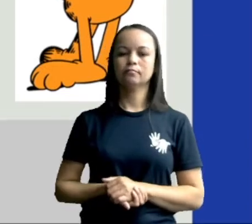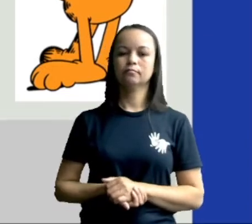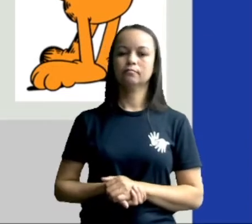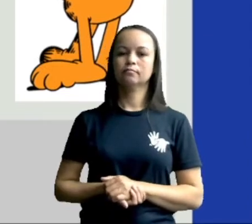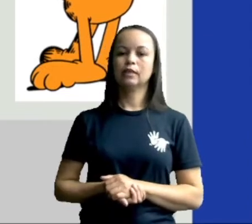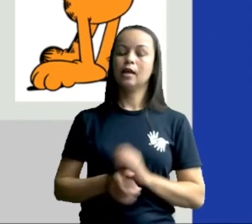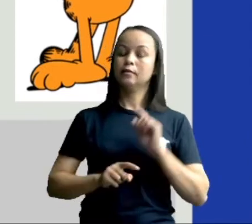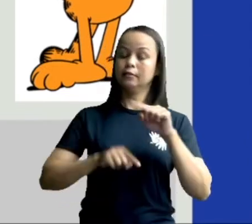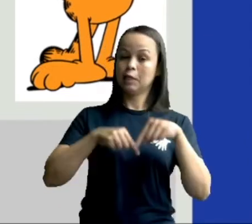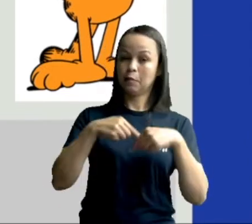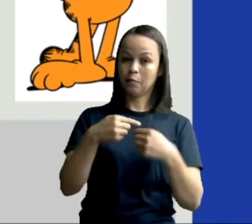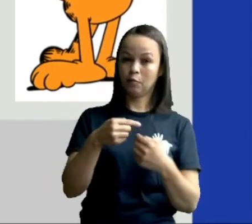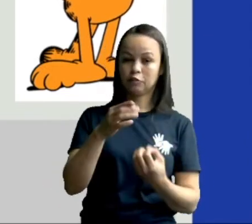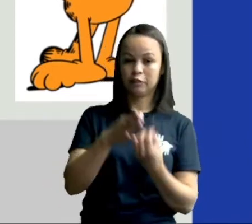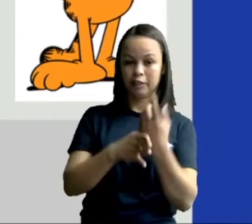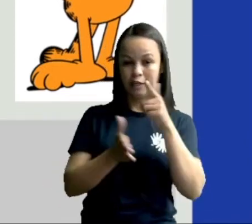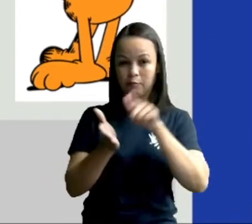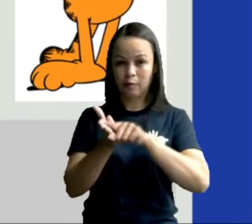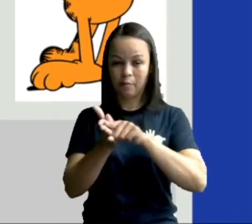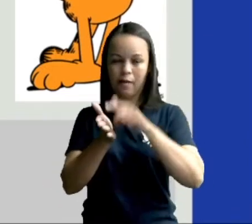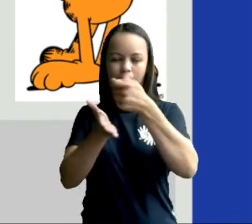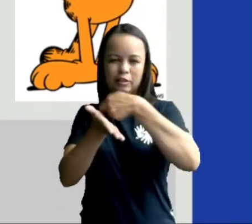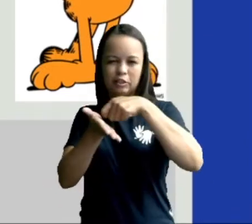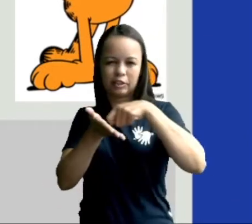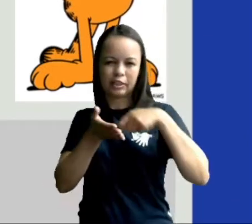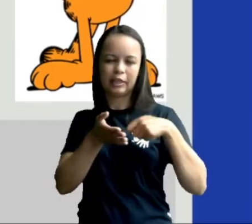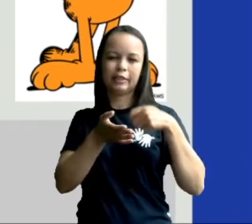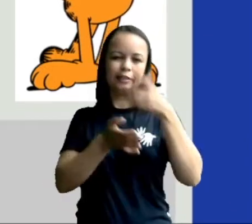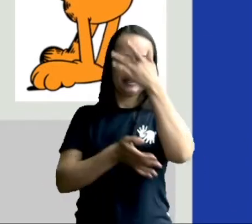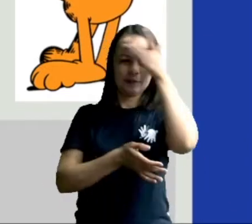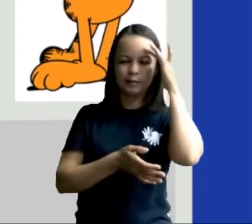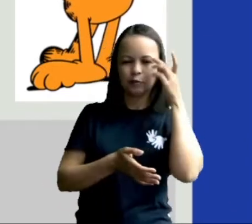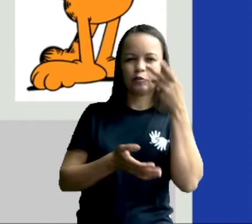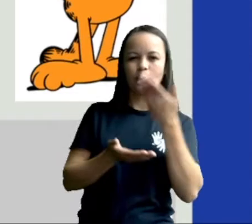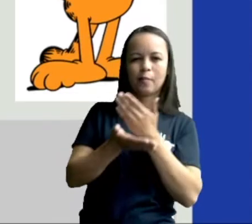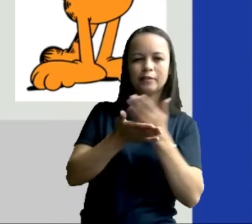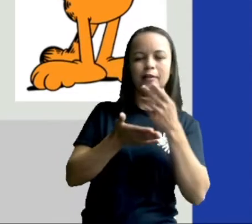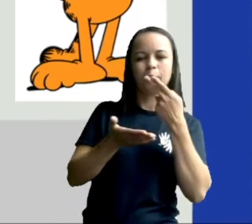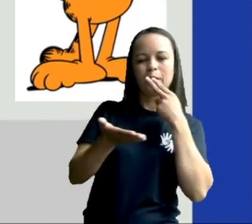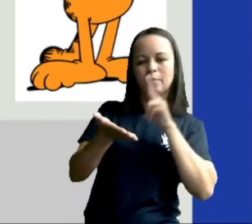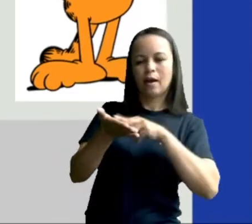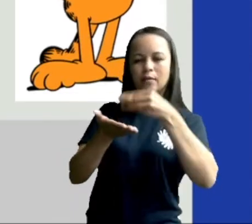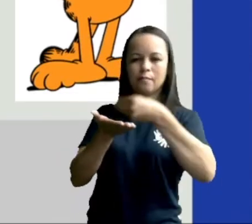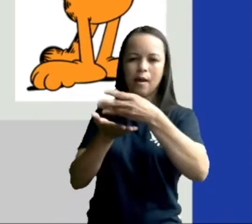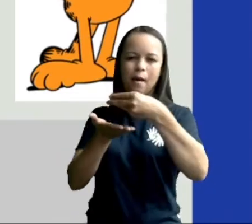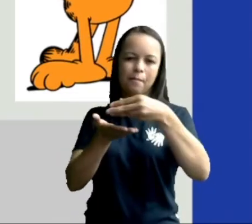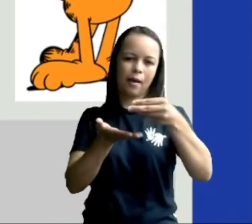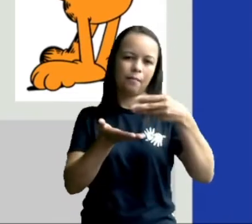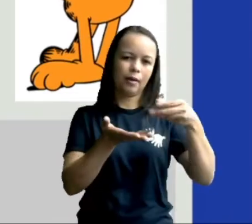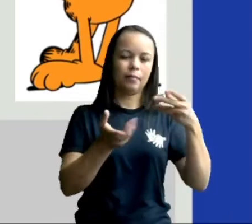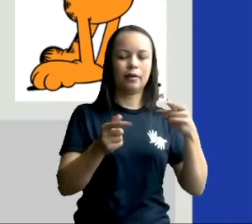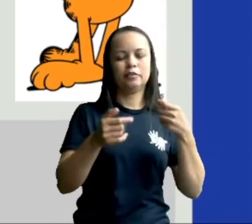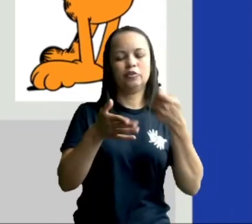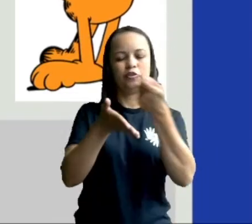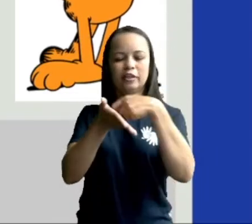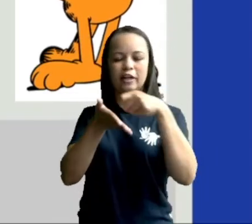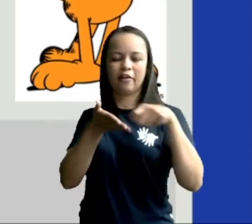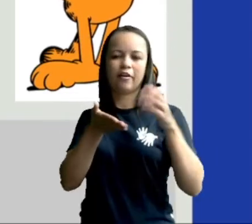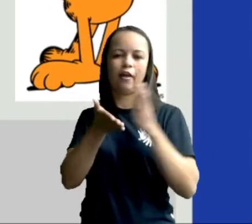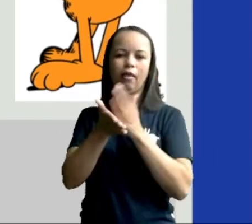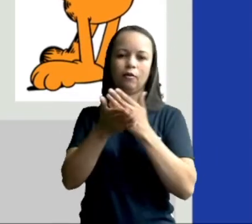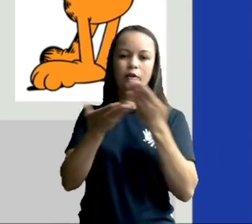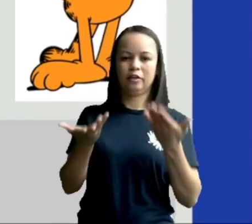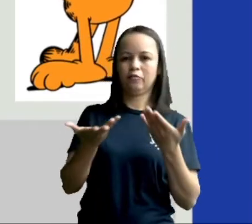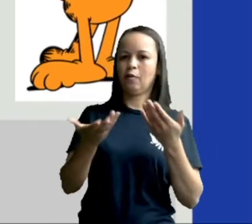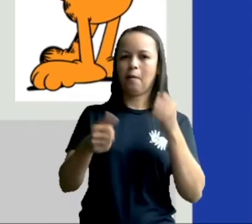Depois que se inventou o papel, a escrita, todo mundo estava lá mandando carta para lá, carta para cá, escrevendo um livro, aquela coisa toda. Aí não